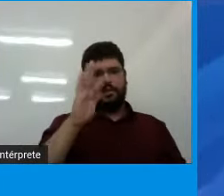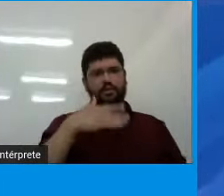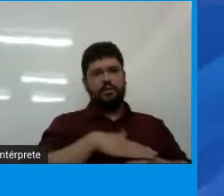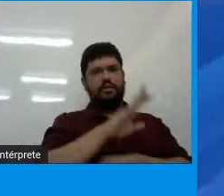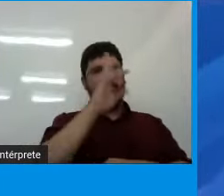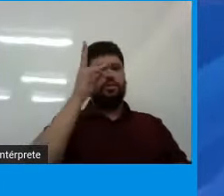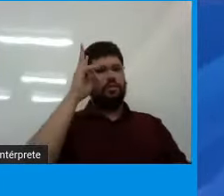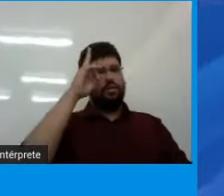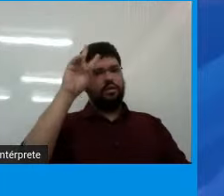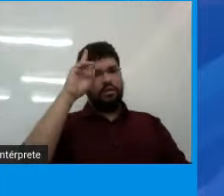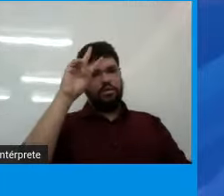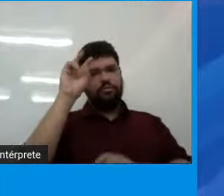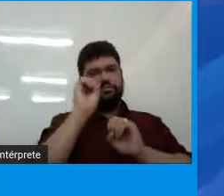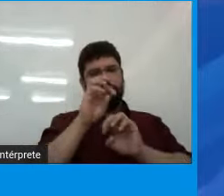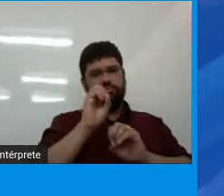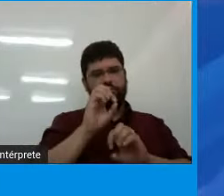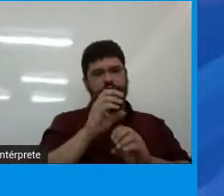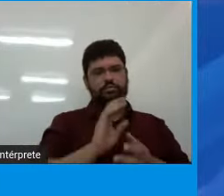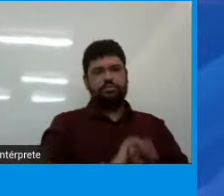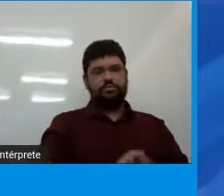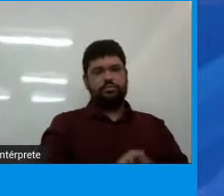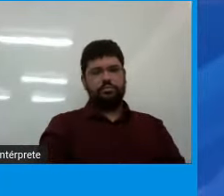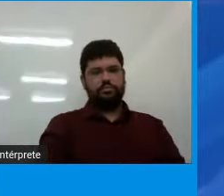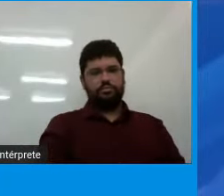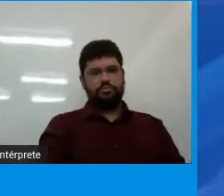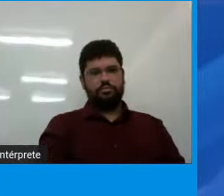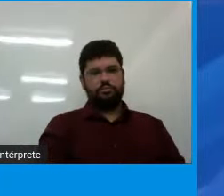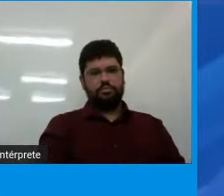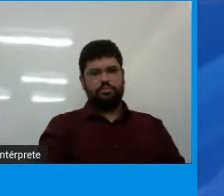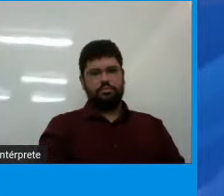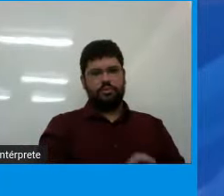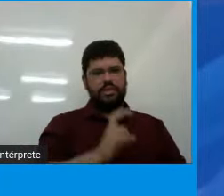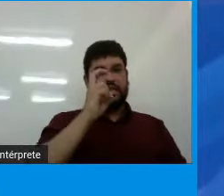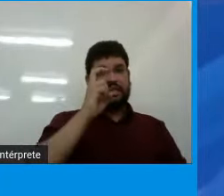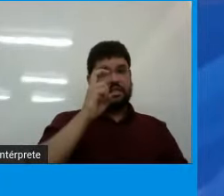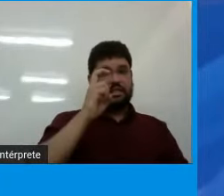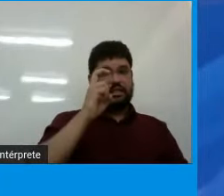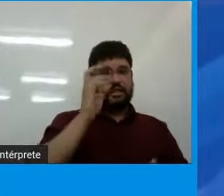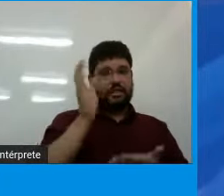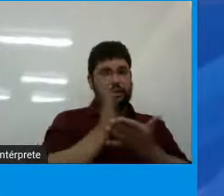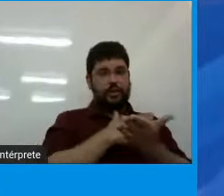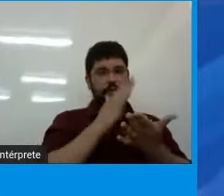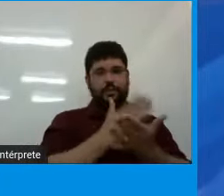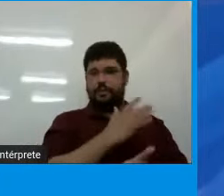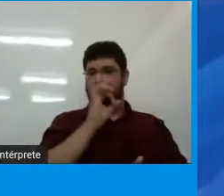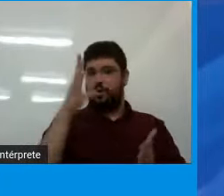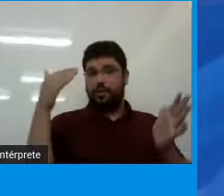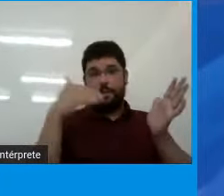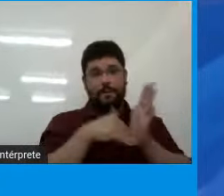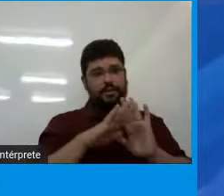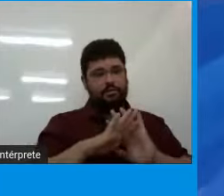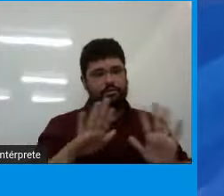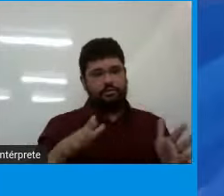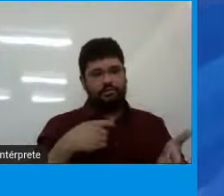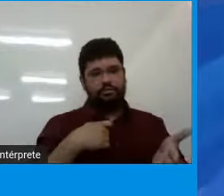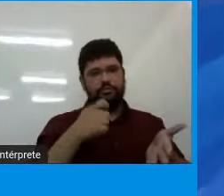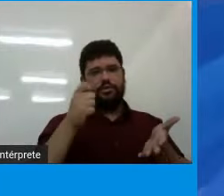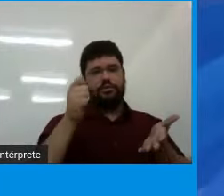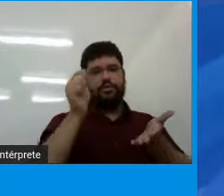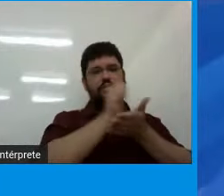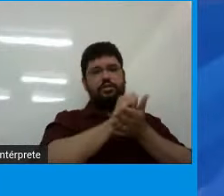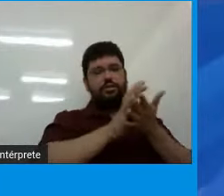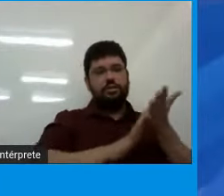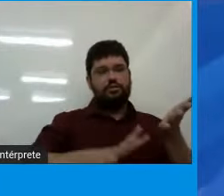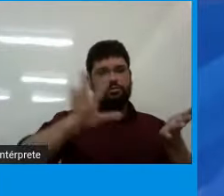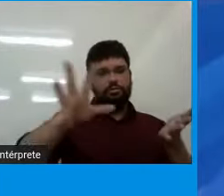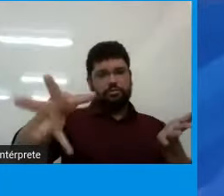da educação, por exemplo, um texto de, no máximo, 5 páginas. Eu posso fazer um exercício de fixação, um quiz,